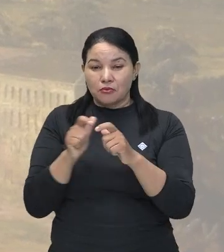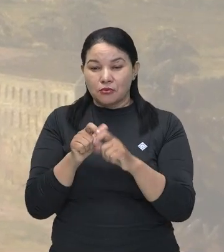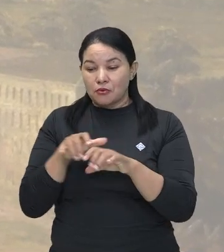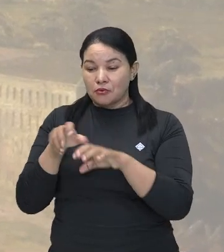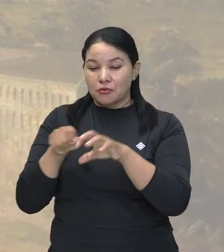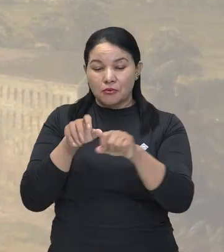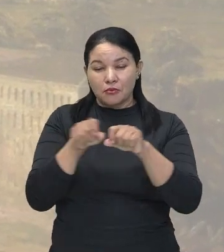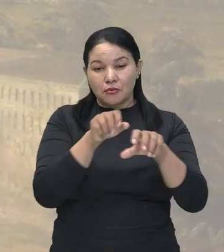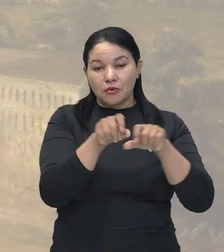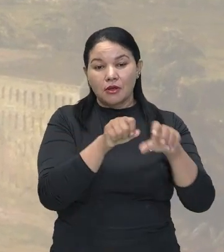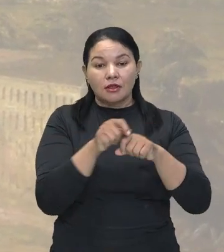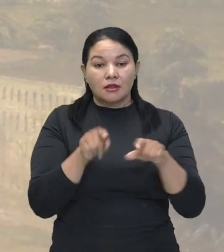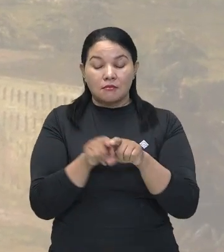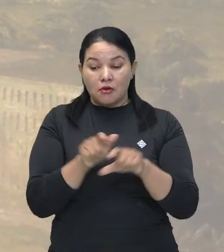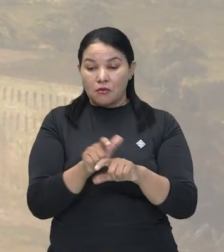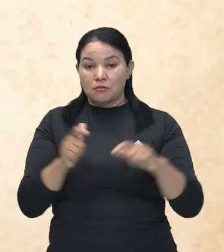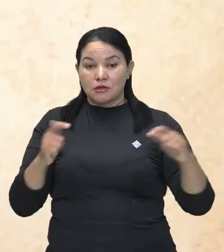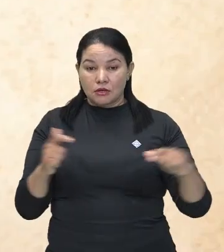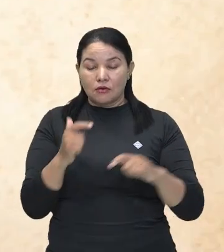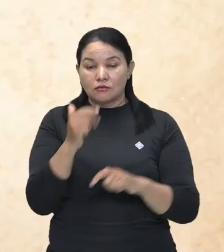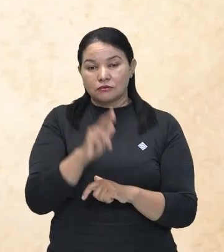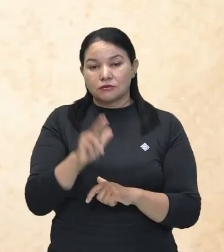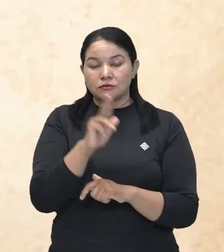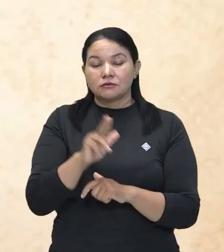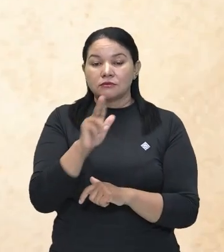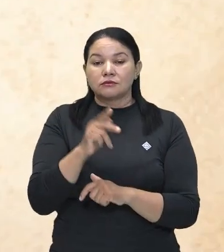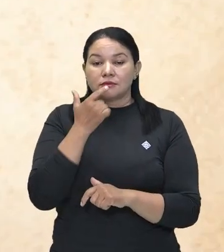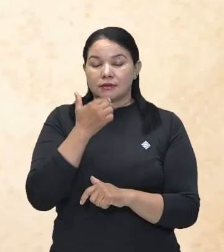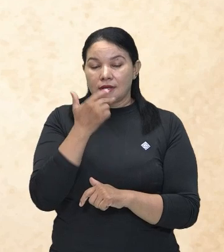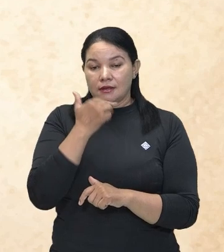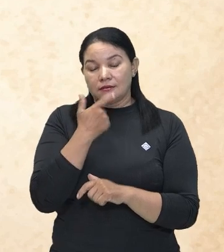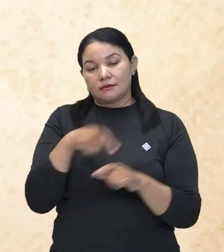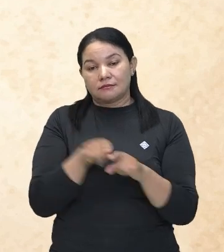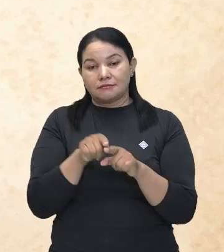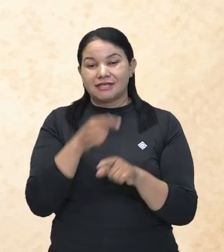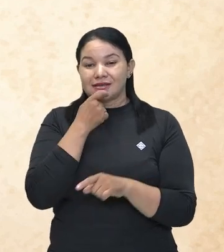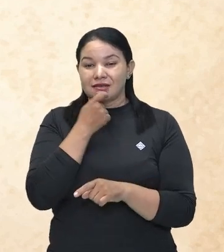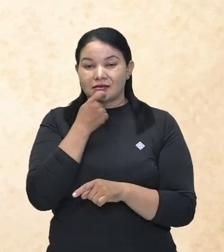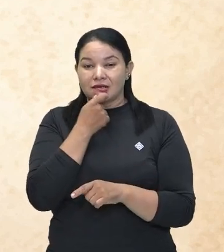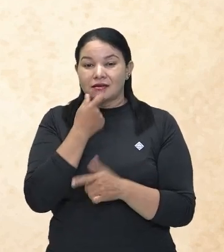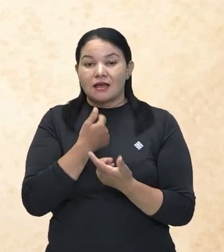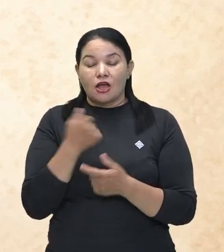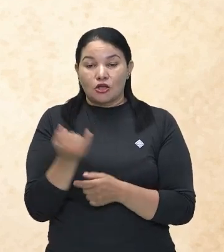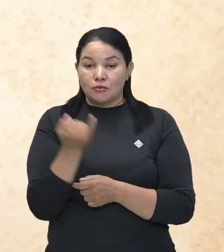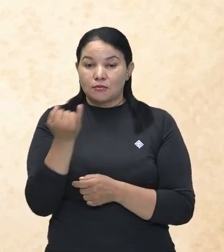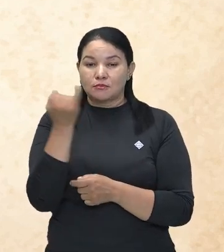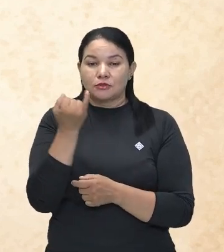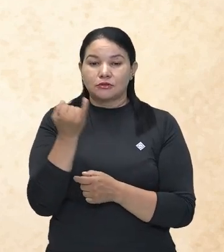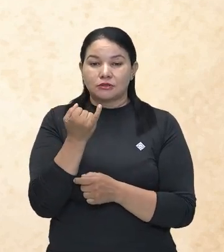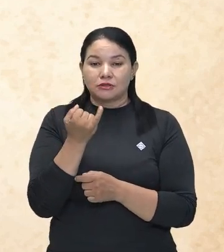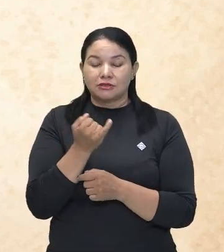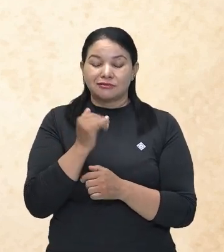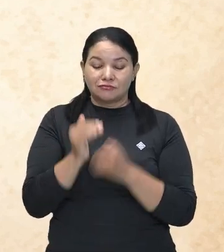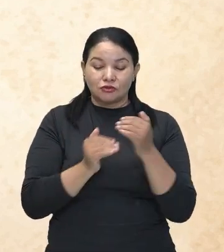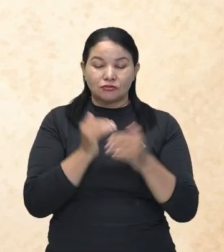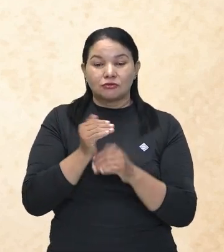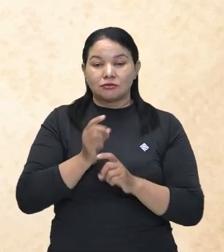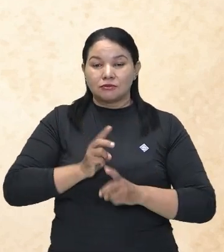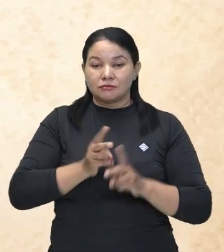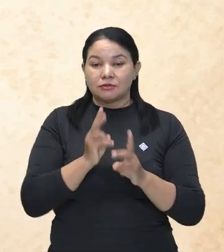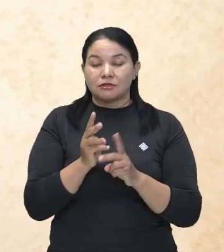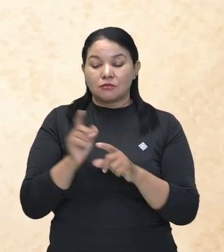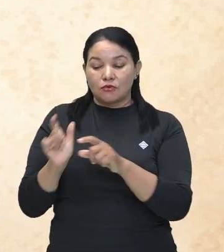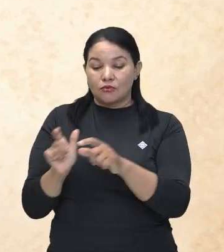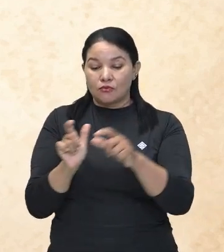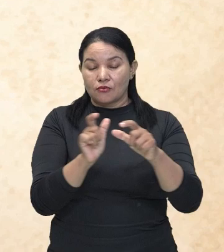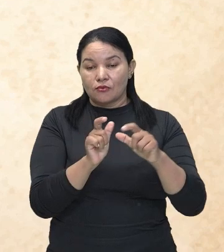comércio, que aumenta também a utilização da língua. E, claro, a língua inglesa, então, acaba se tornando cada vez mais importante nessas regiões onde